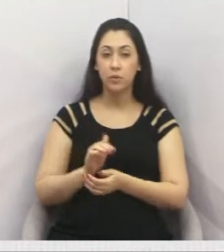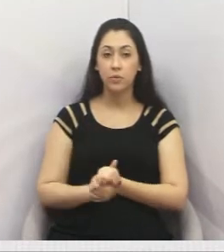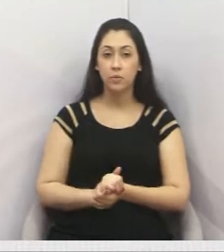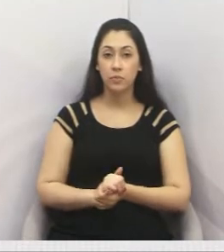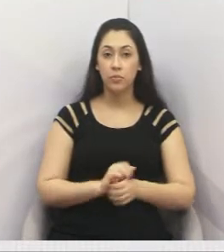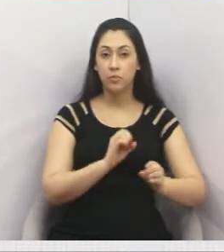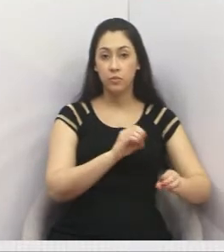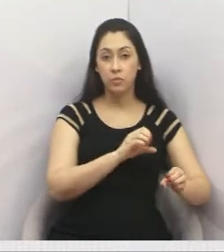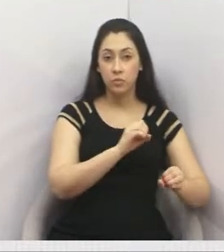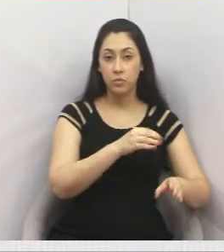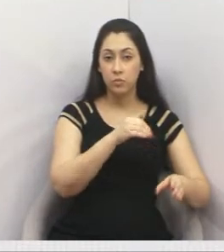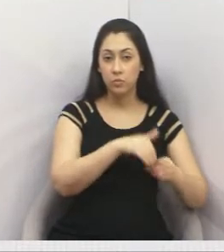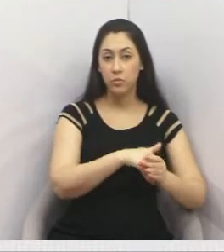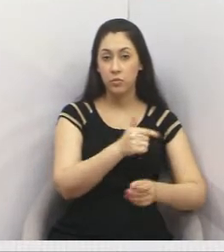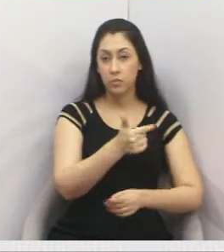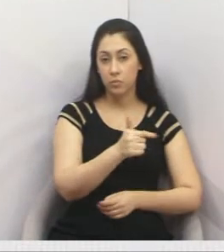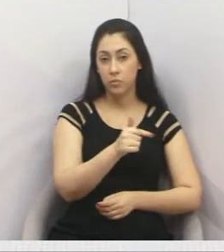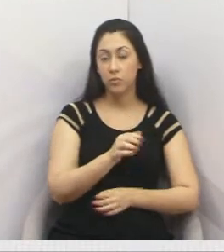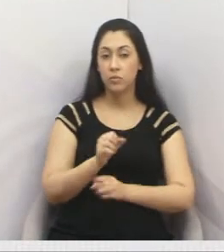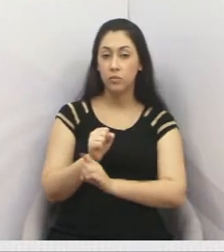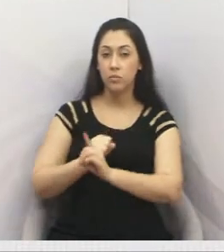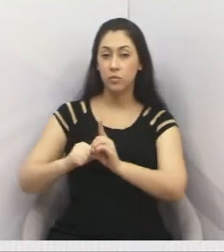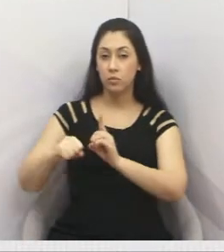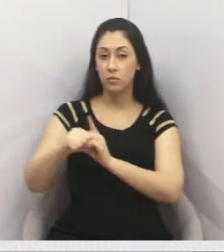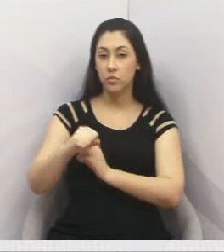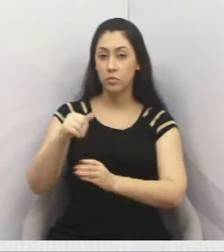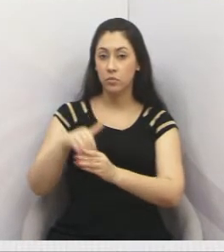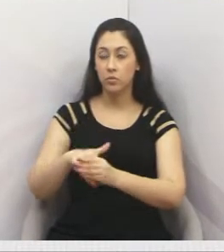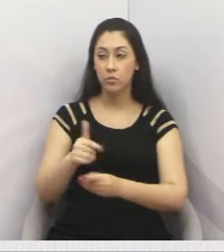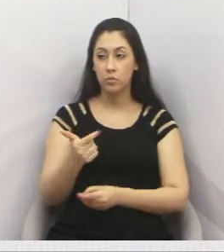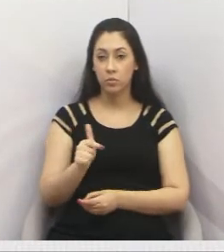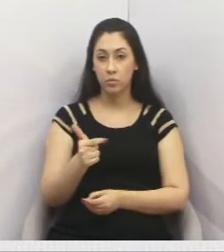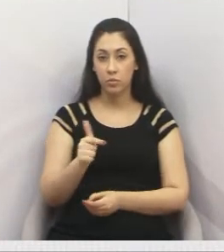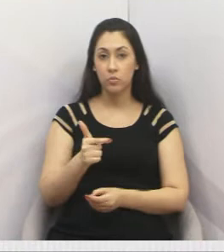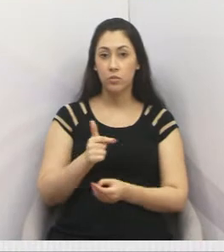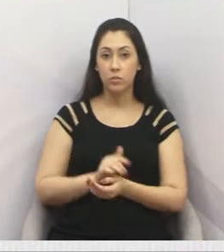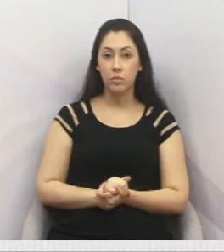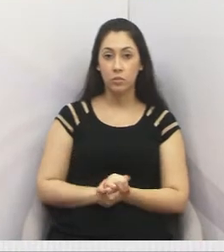entidades acadêmicas em branco e organização da sociedade civil em branco.